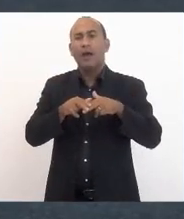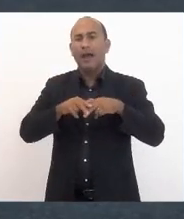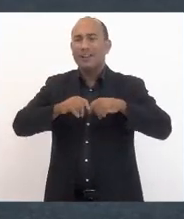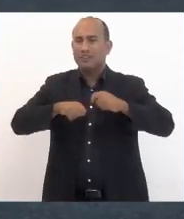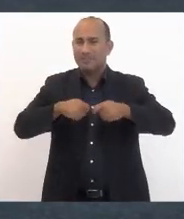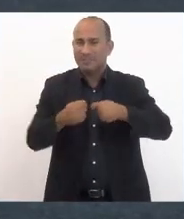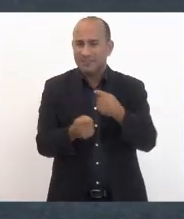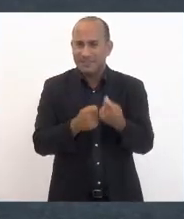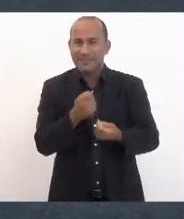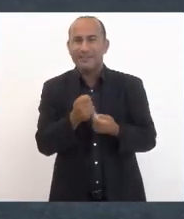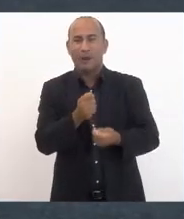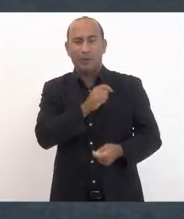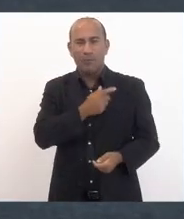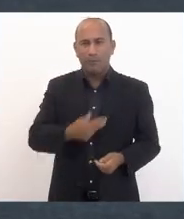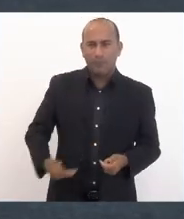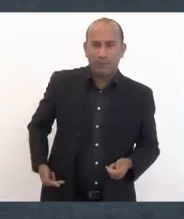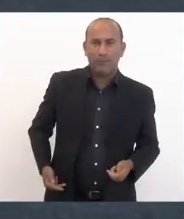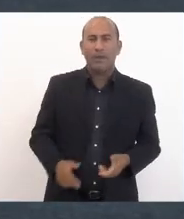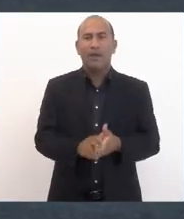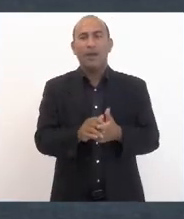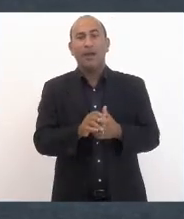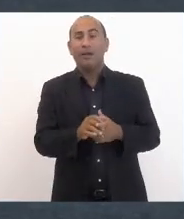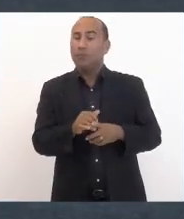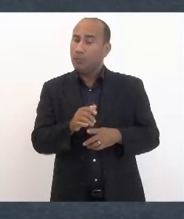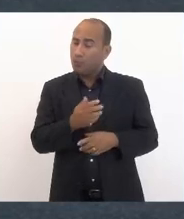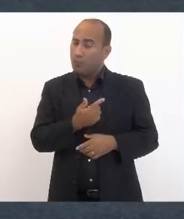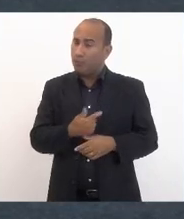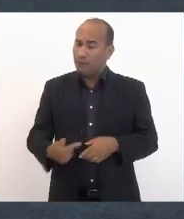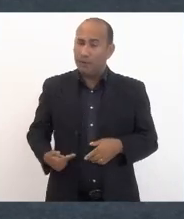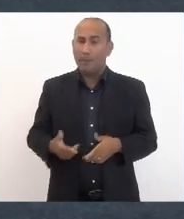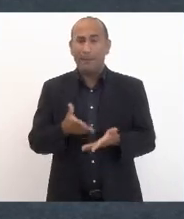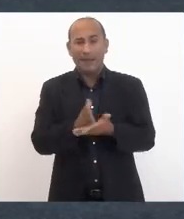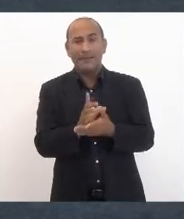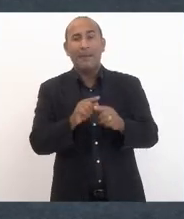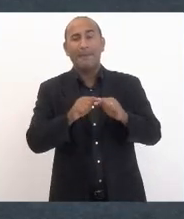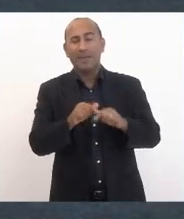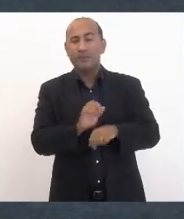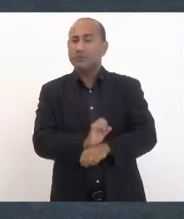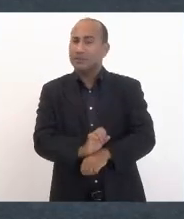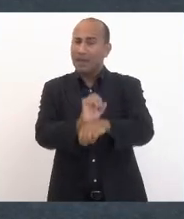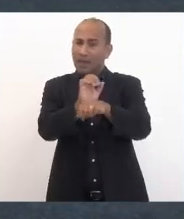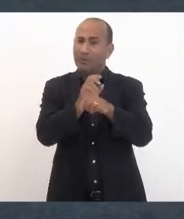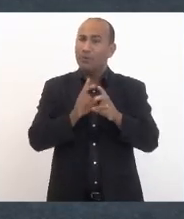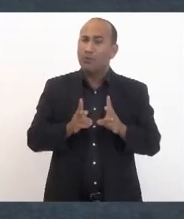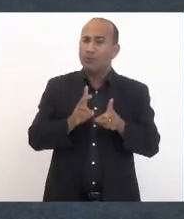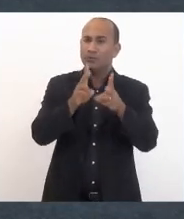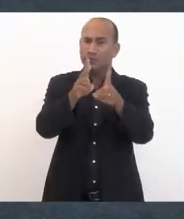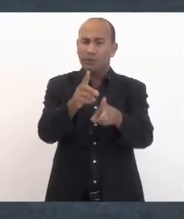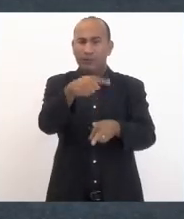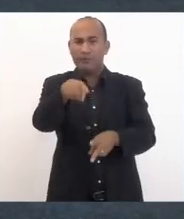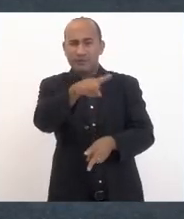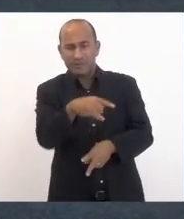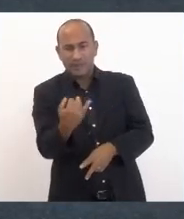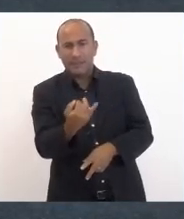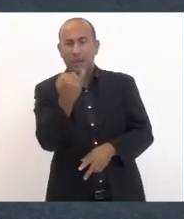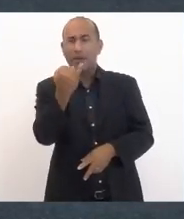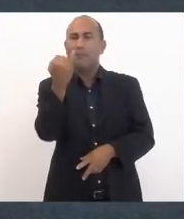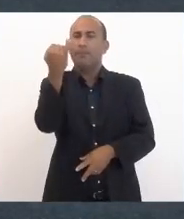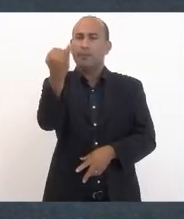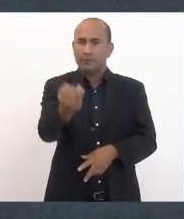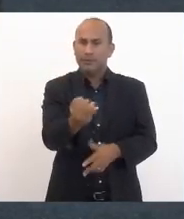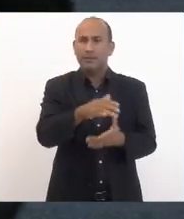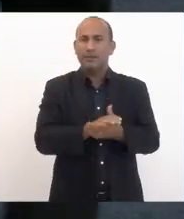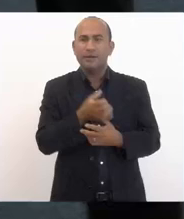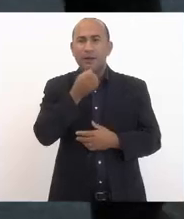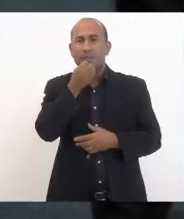os governos passam, mas o Estado fica. E auditores e controladores são fundamentais para a probidade e